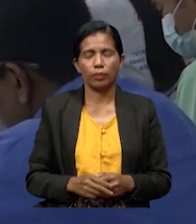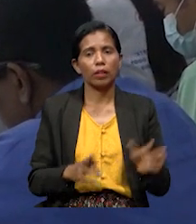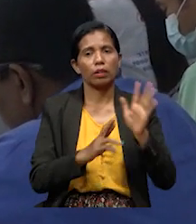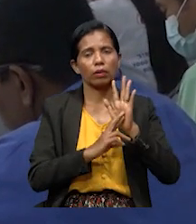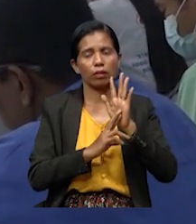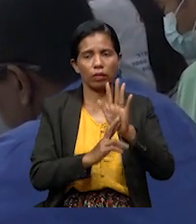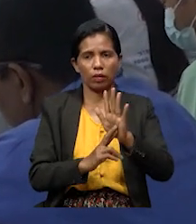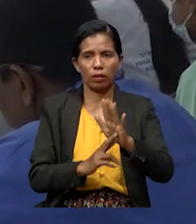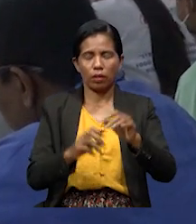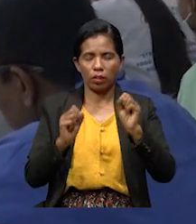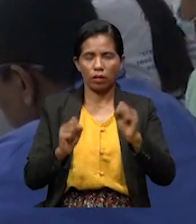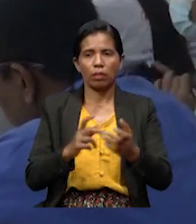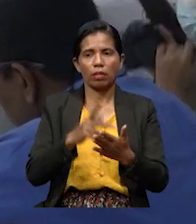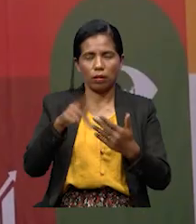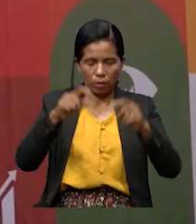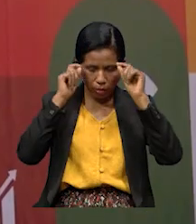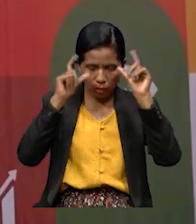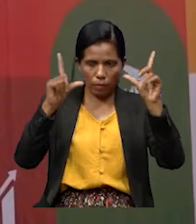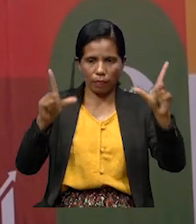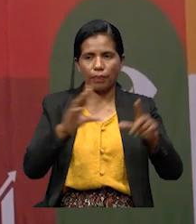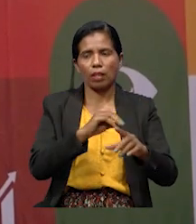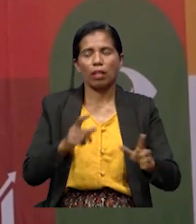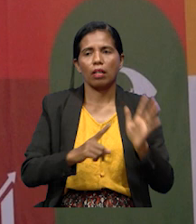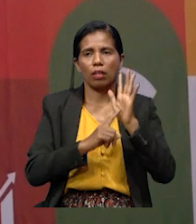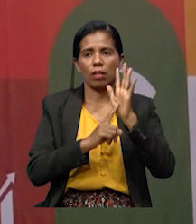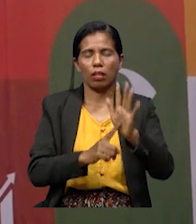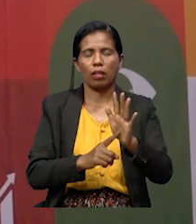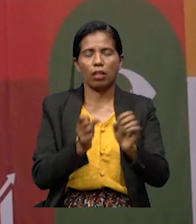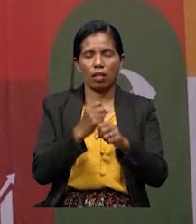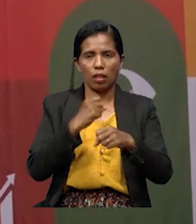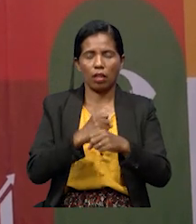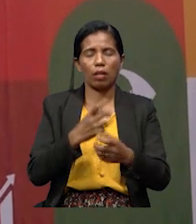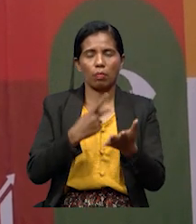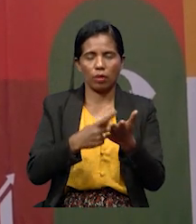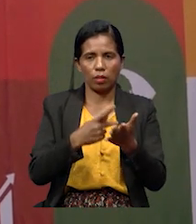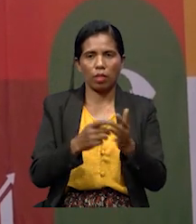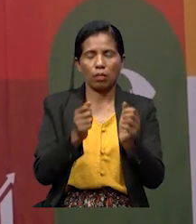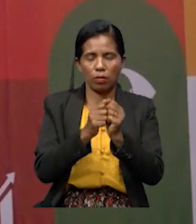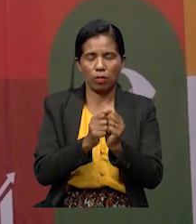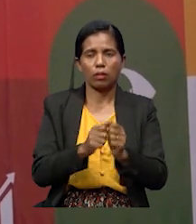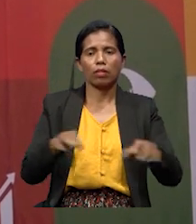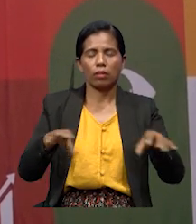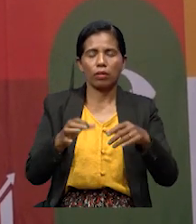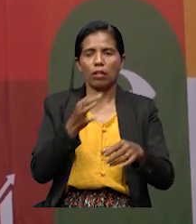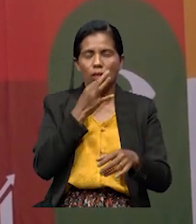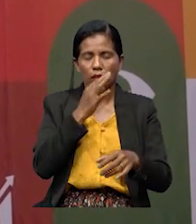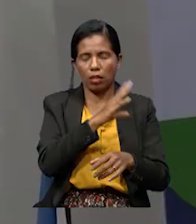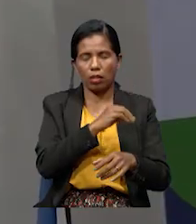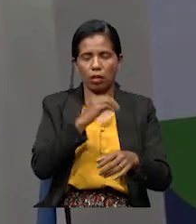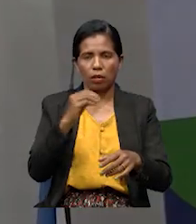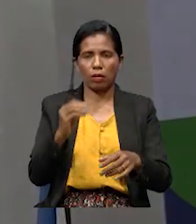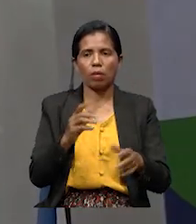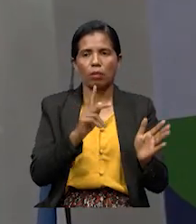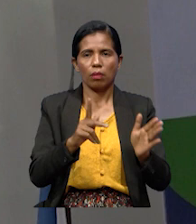Representante World Food Program em Timor-Leste, Dagen Liu, a tua assunto, né? A FUN lança projeto a meter em Sistema Nacional AIHAN, não promove